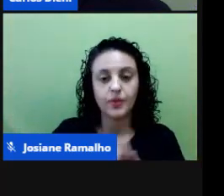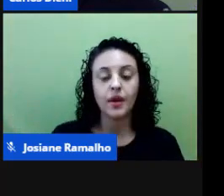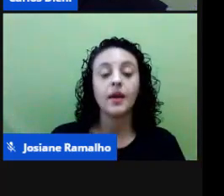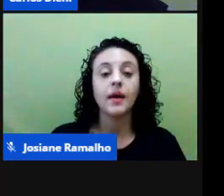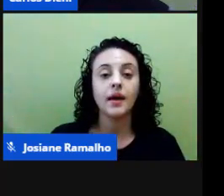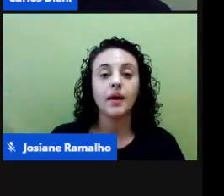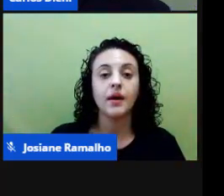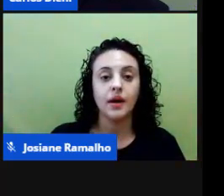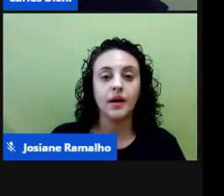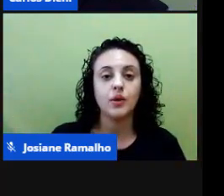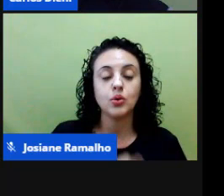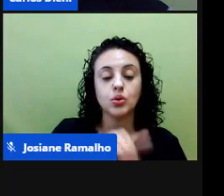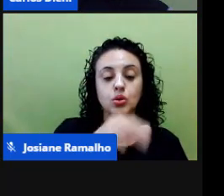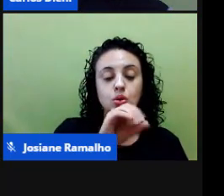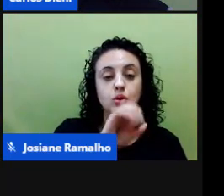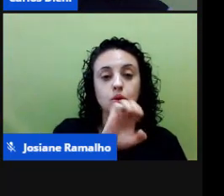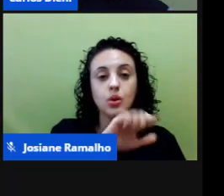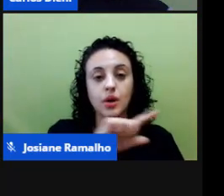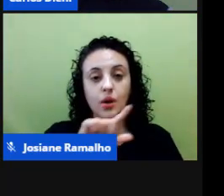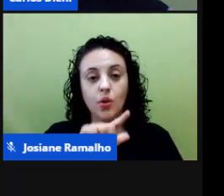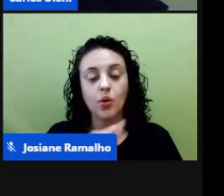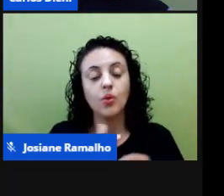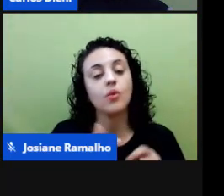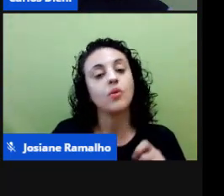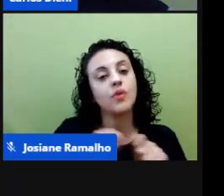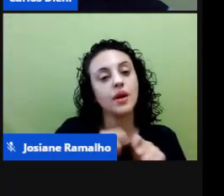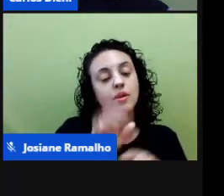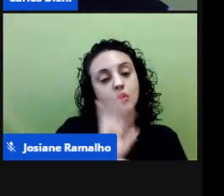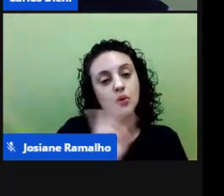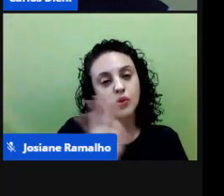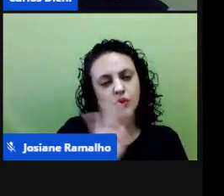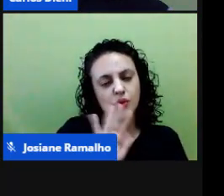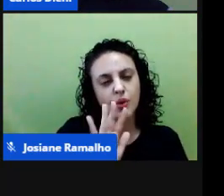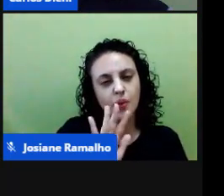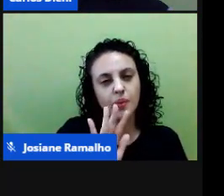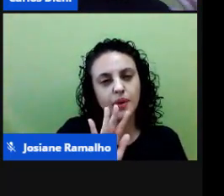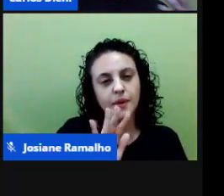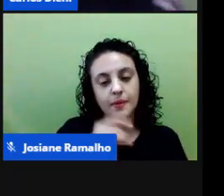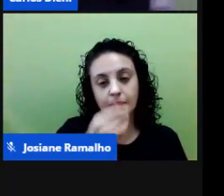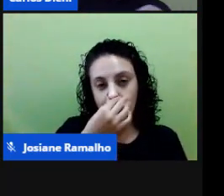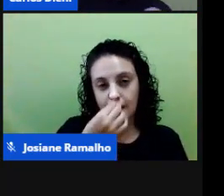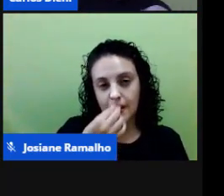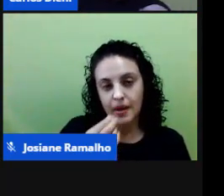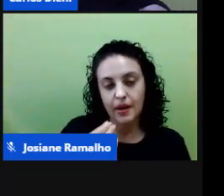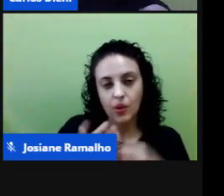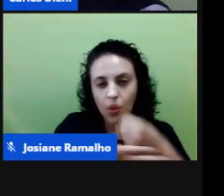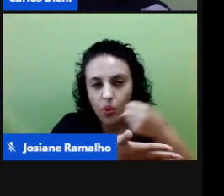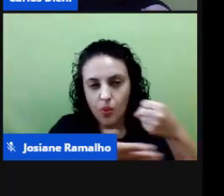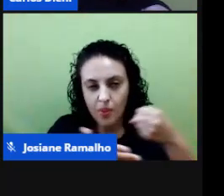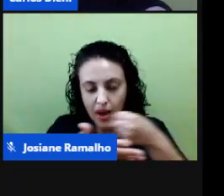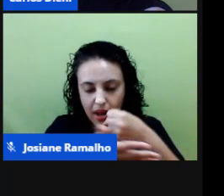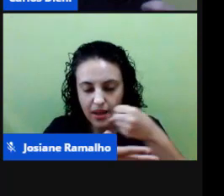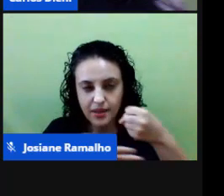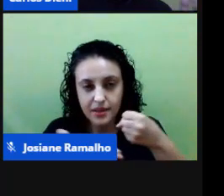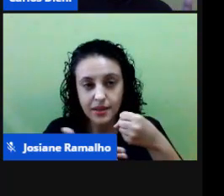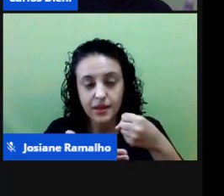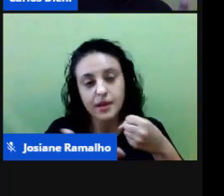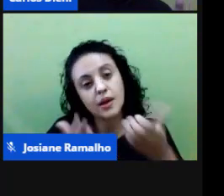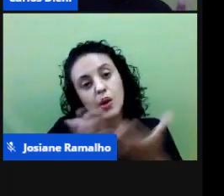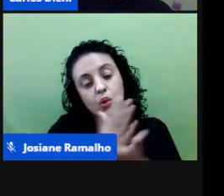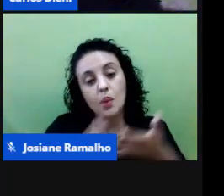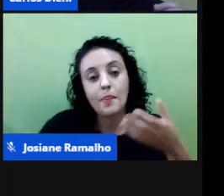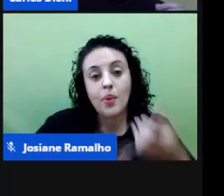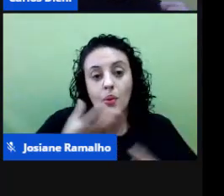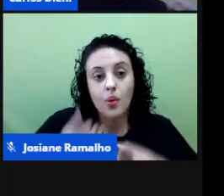em 88 Caramujo Flor, que é um vídeo-poema baseado na obra do Manuel de Barros, que ele foi